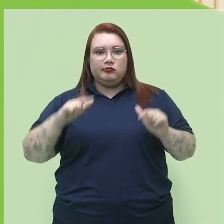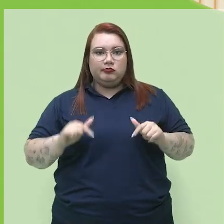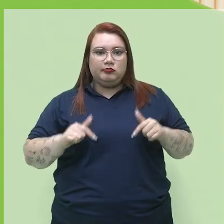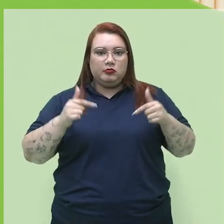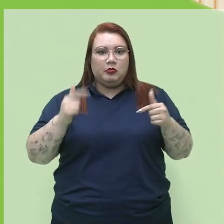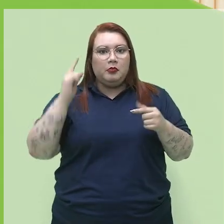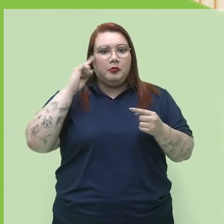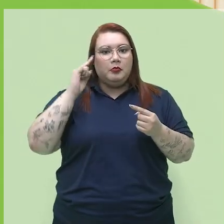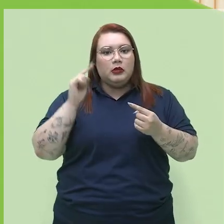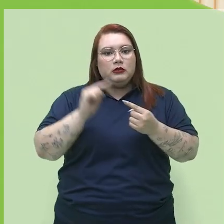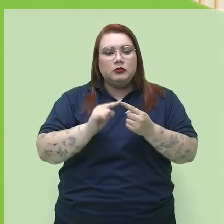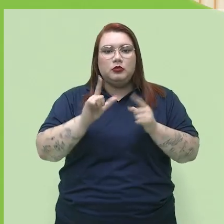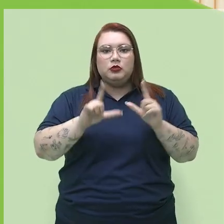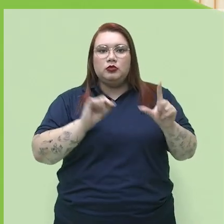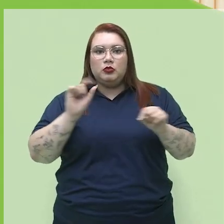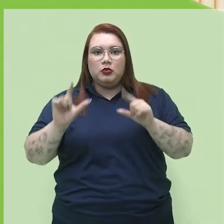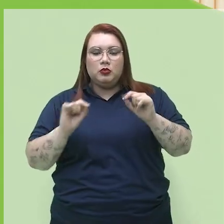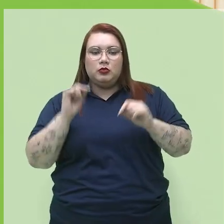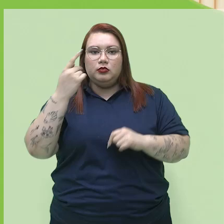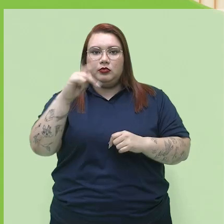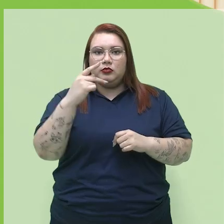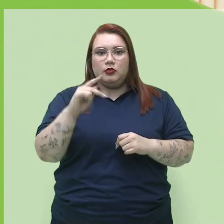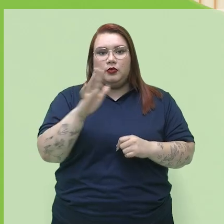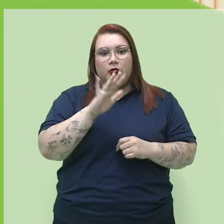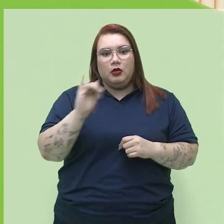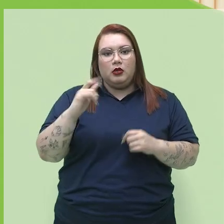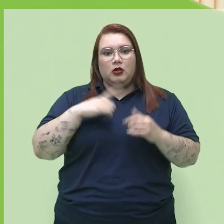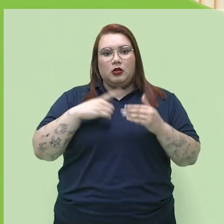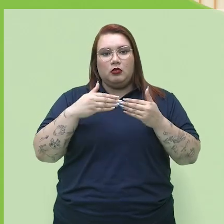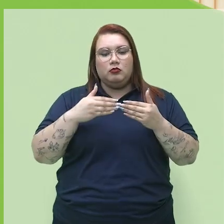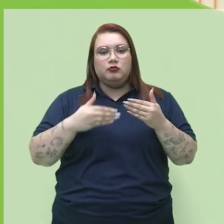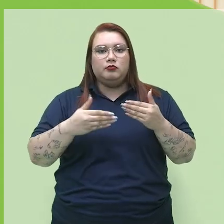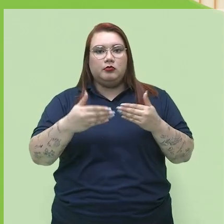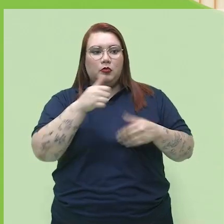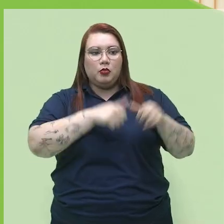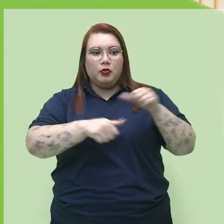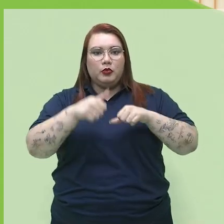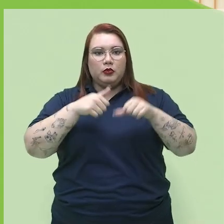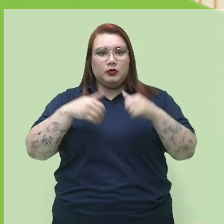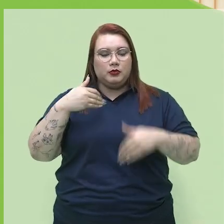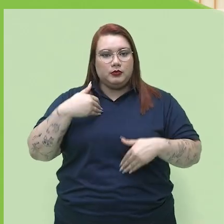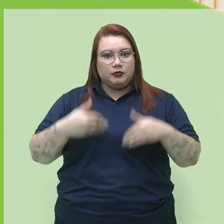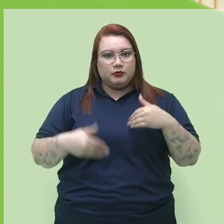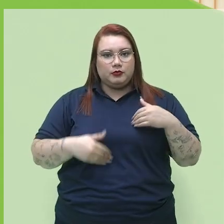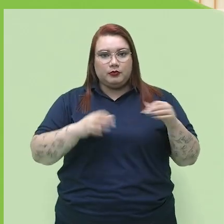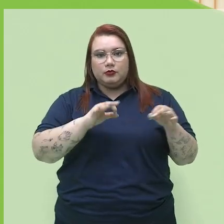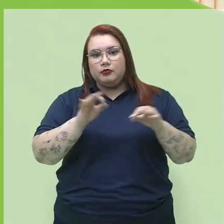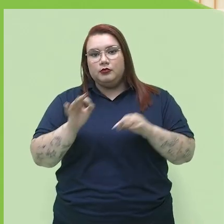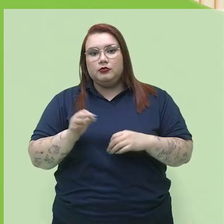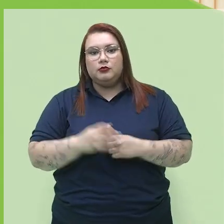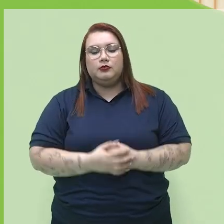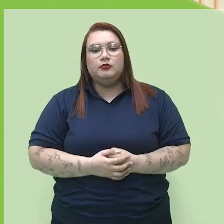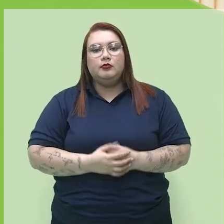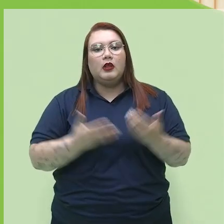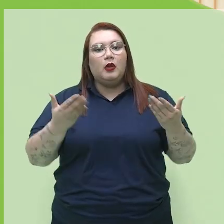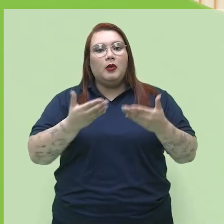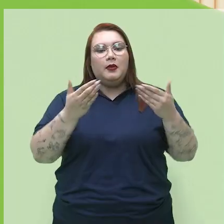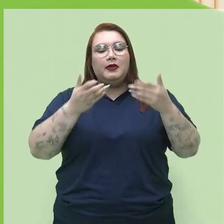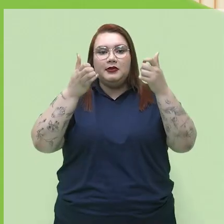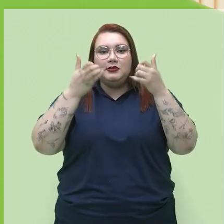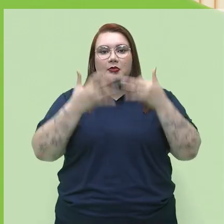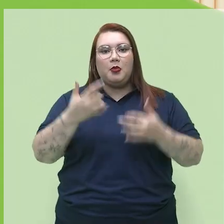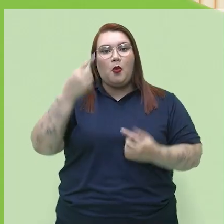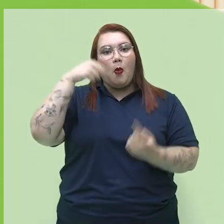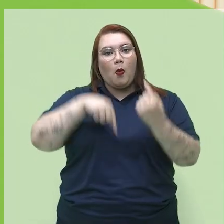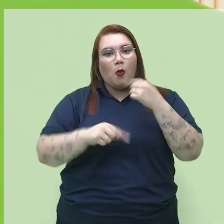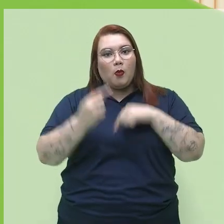muito na questão do pensamento, das escolhas que você vai fazer a partir desse momento de grandes mudanças. E por falar em hormônios, nada